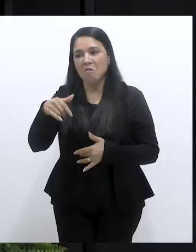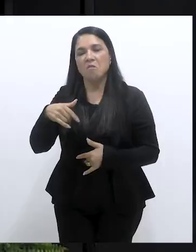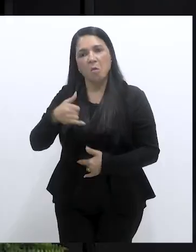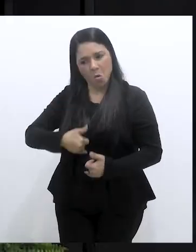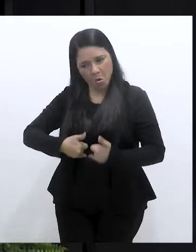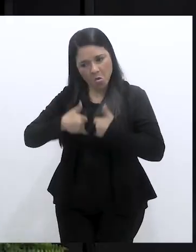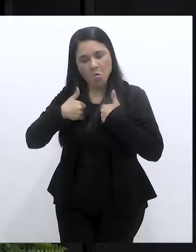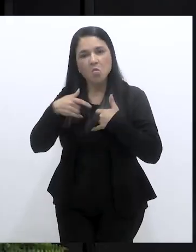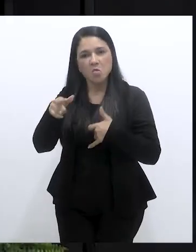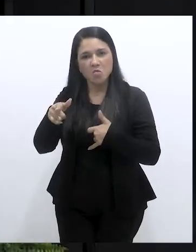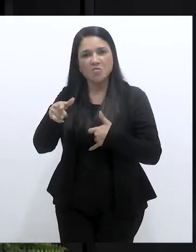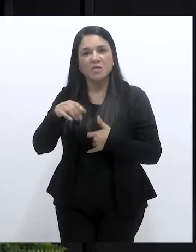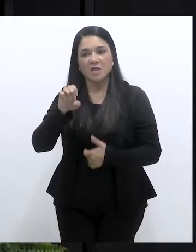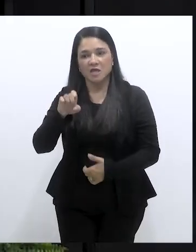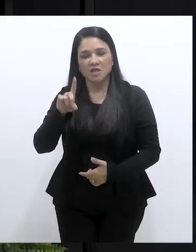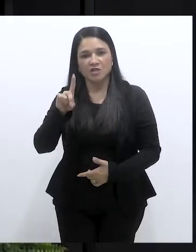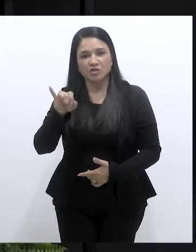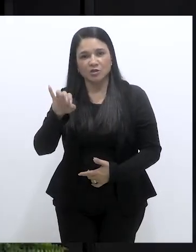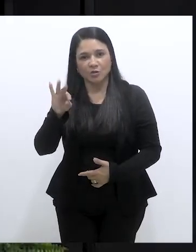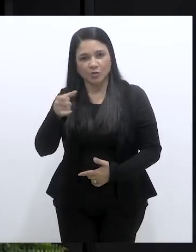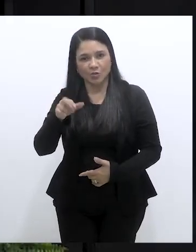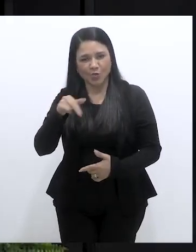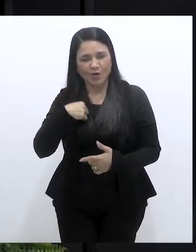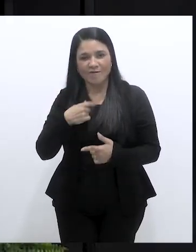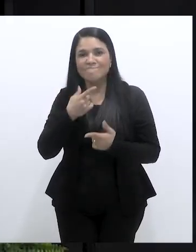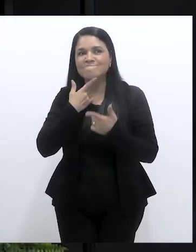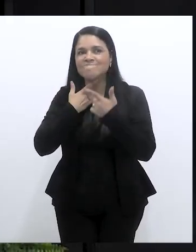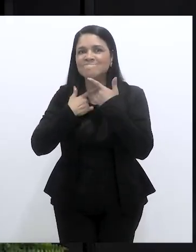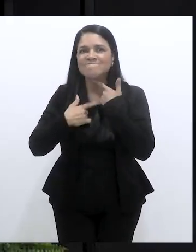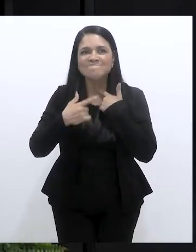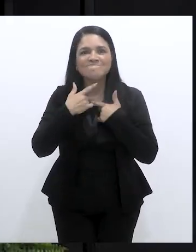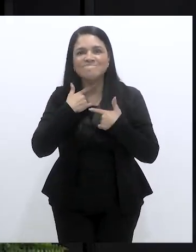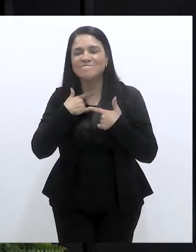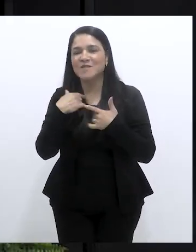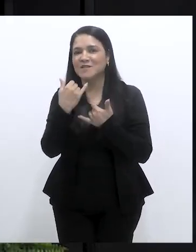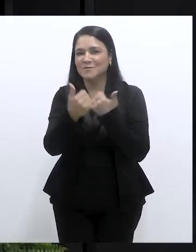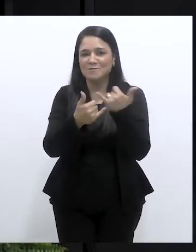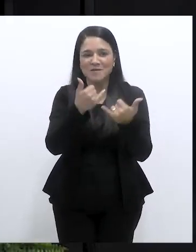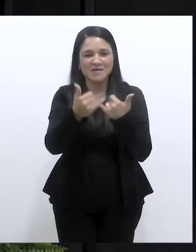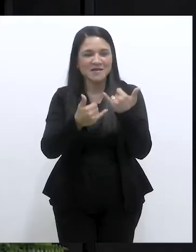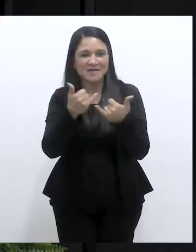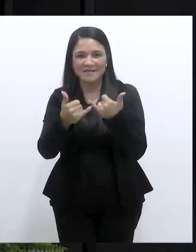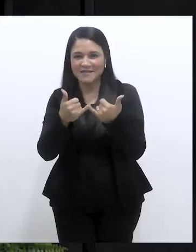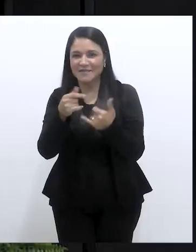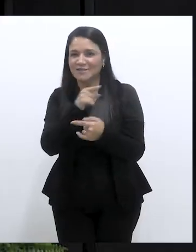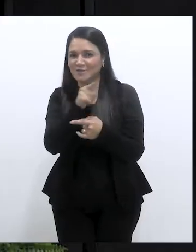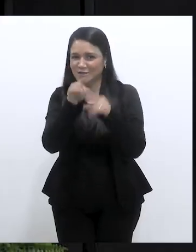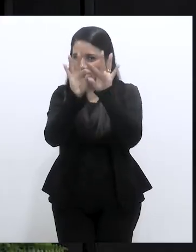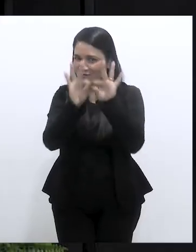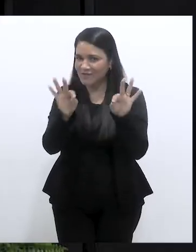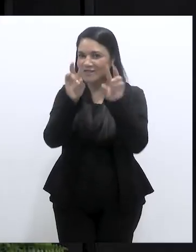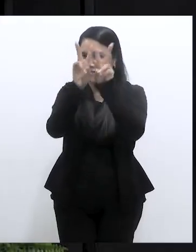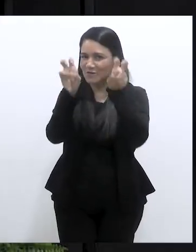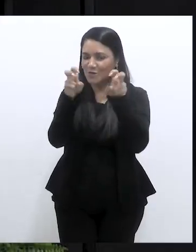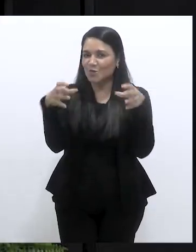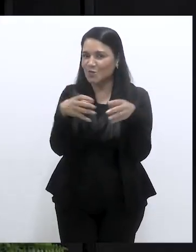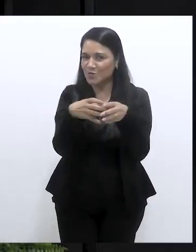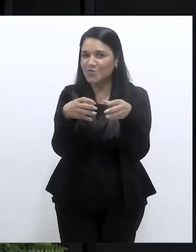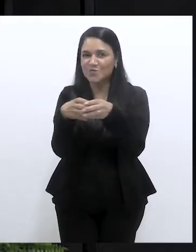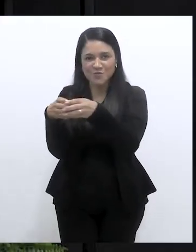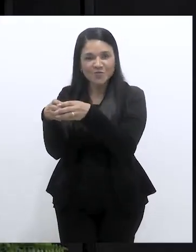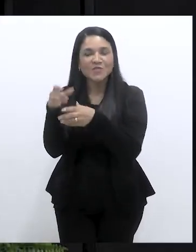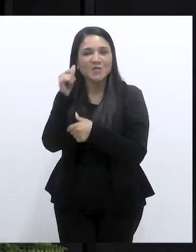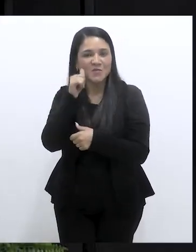as editoras devem estar famintas para fazer uma brincadeira com o lema de vocês